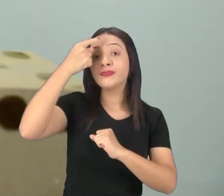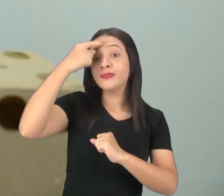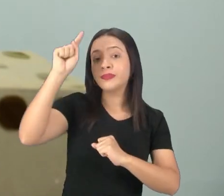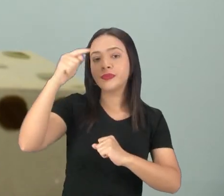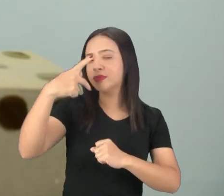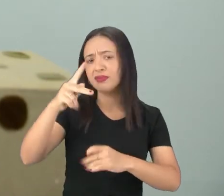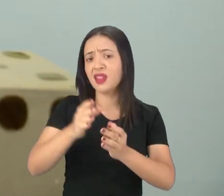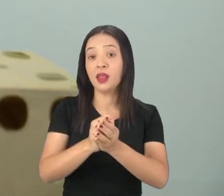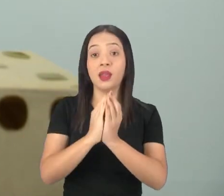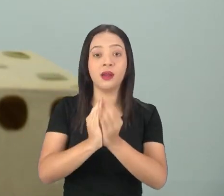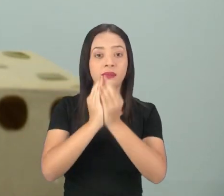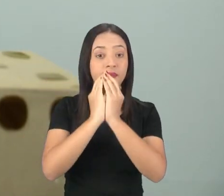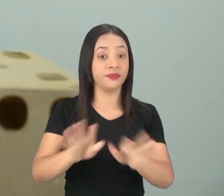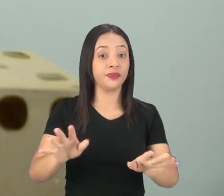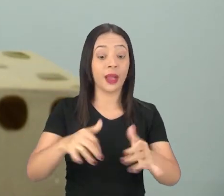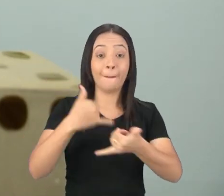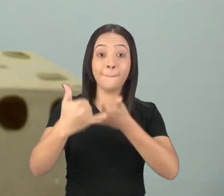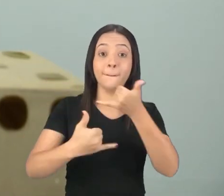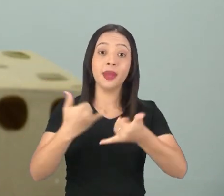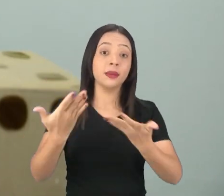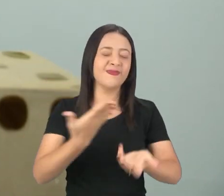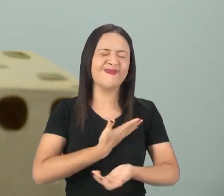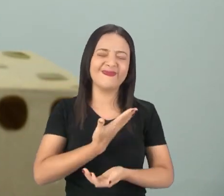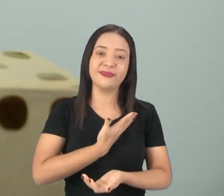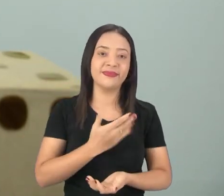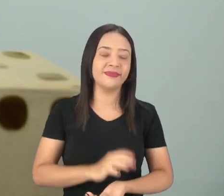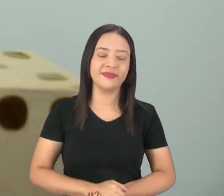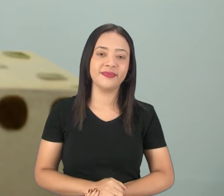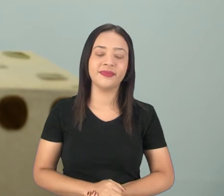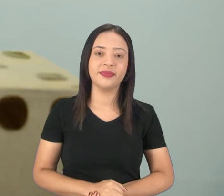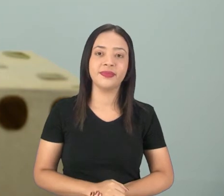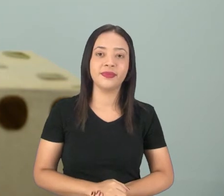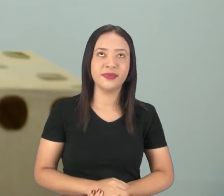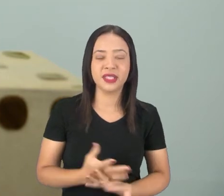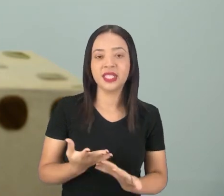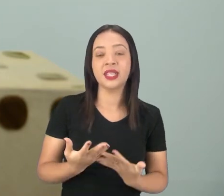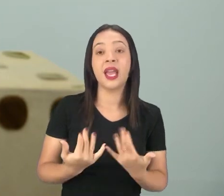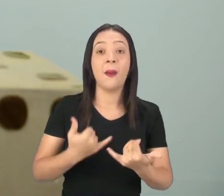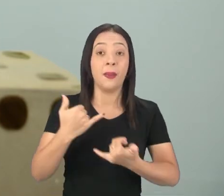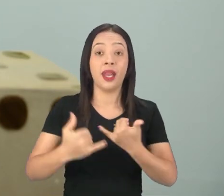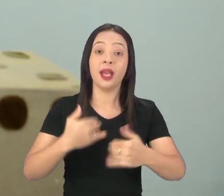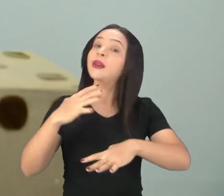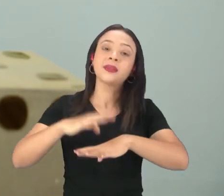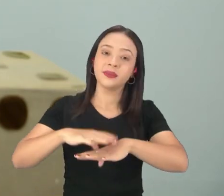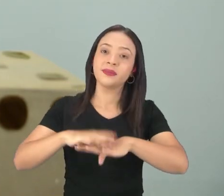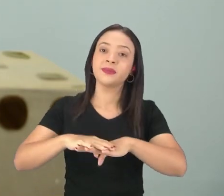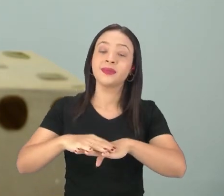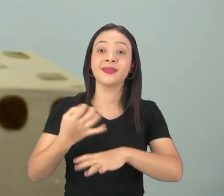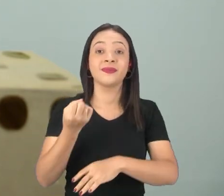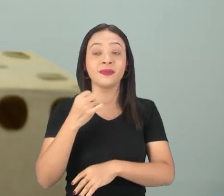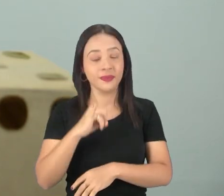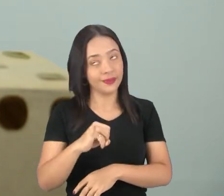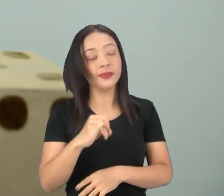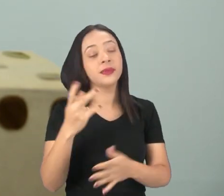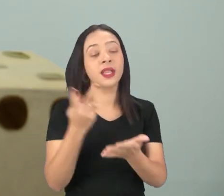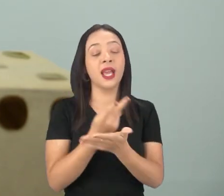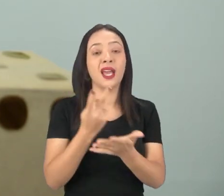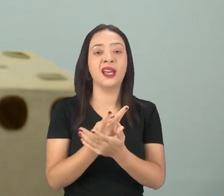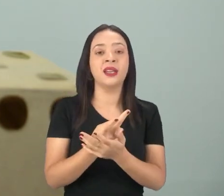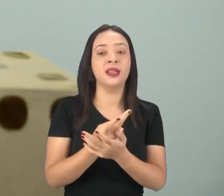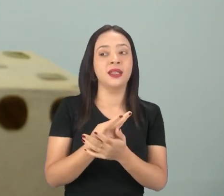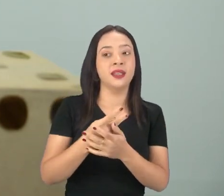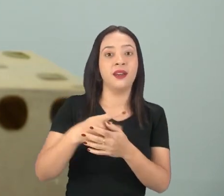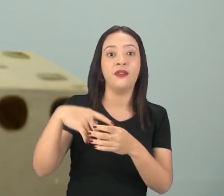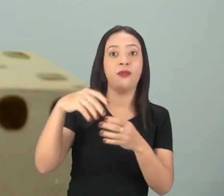e brincar com seus amigos, praticando a matemática, a adição de uma maneira divertida, tá bom? Quem errar pode sair da roda, você pode